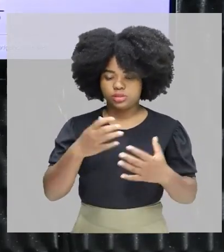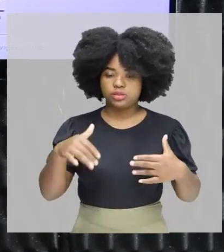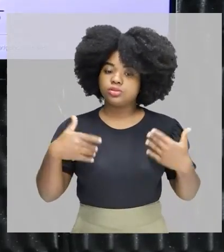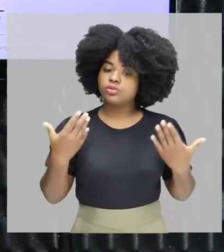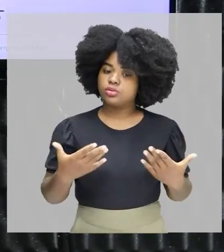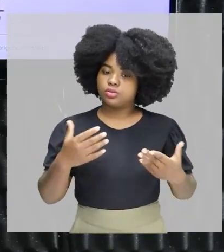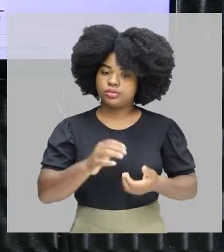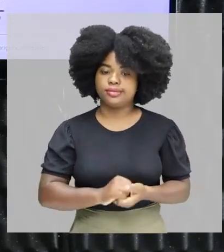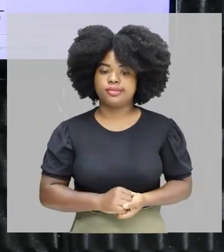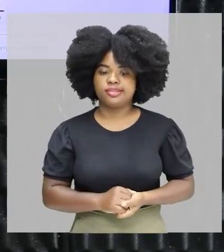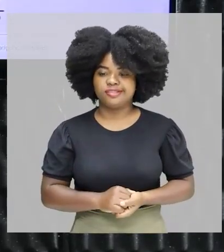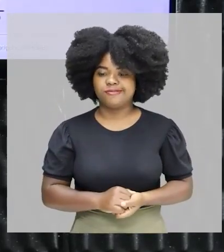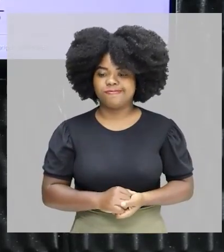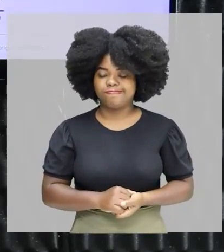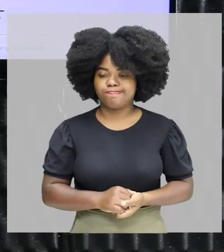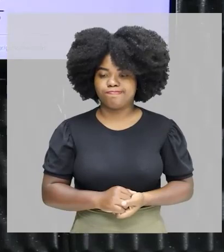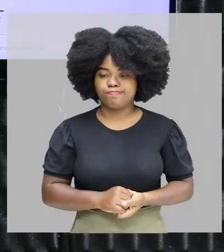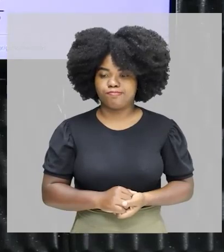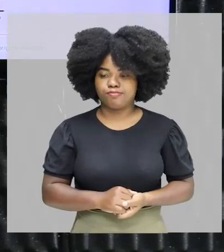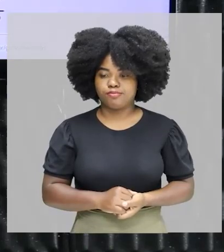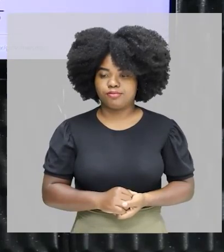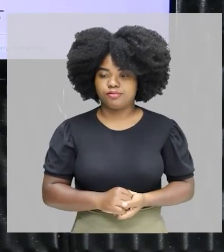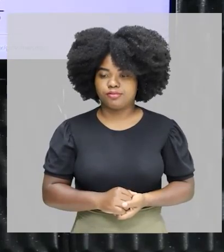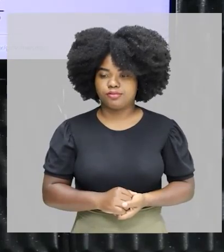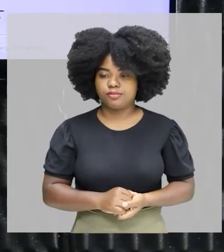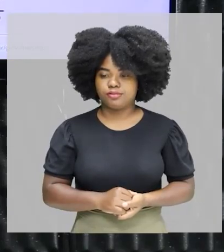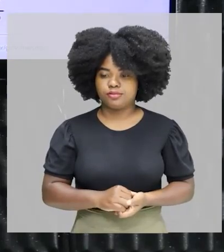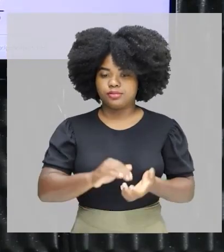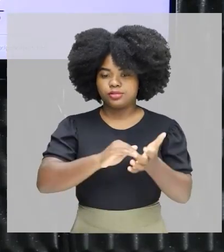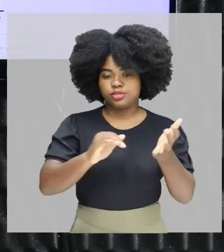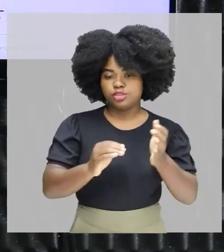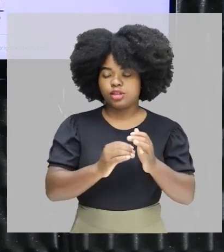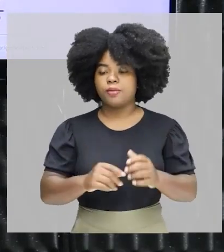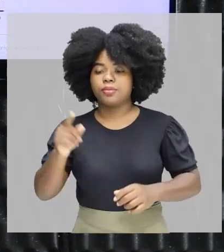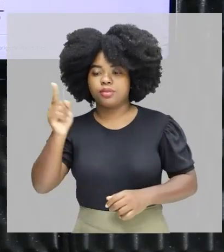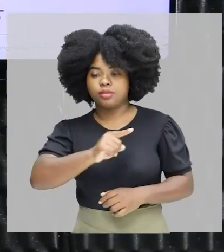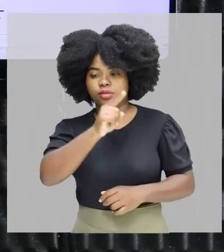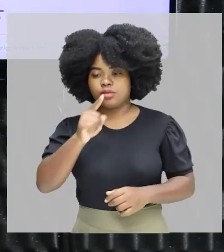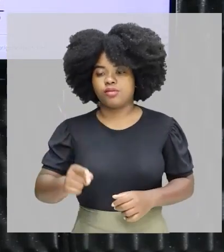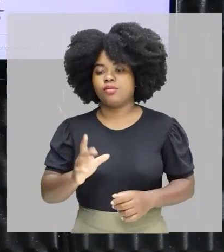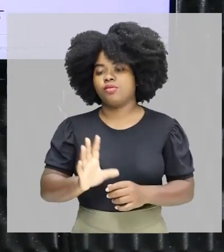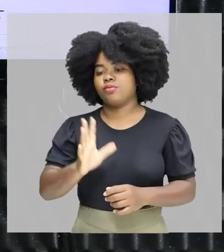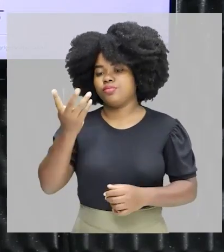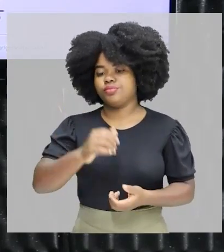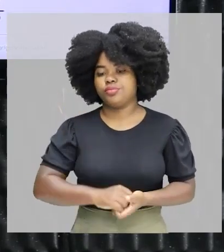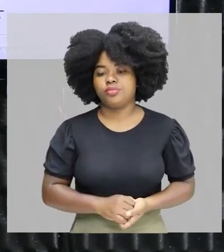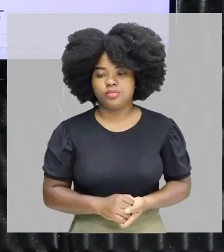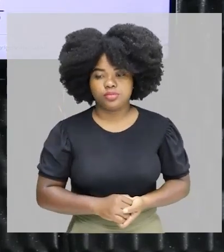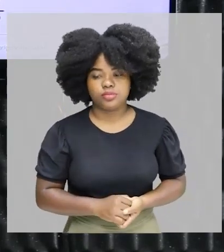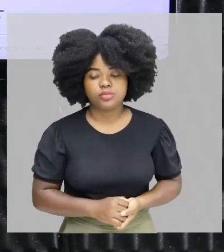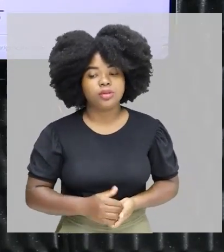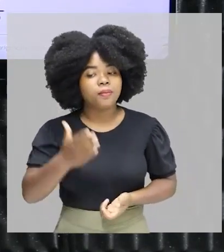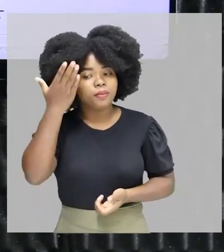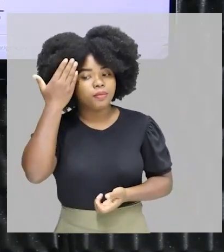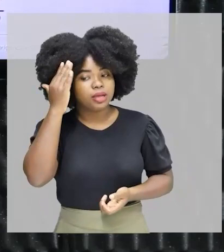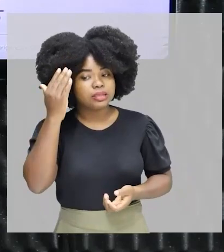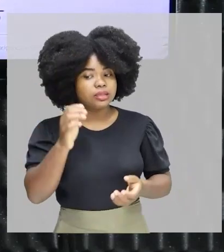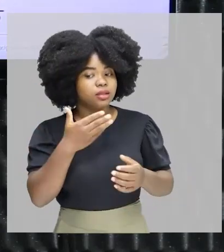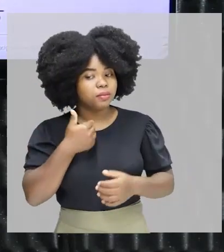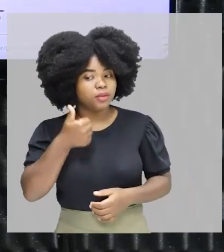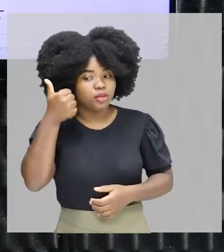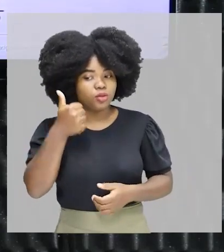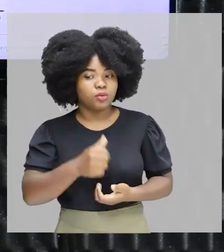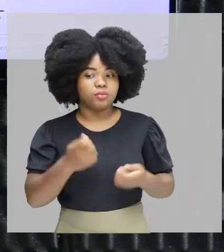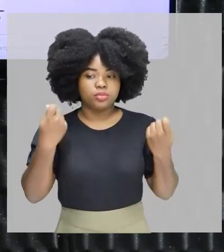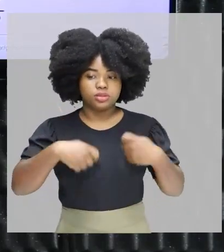de anular aquele efeito, aquela perturbação. Bom, para compreendermos o